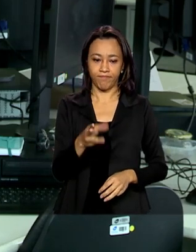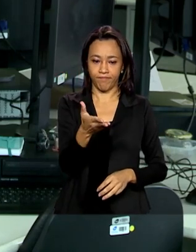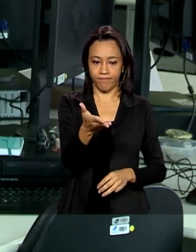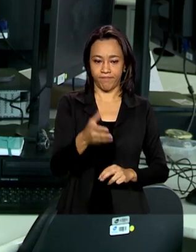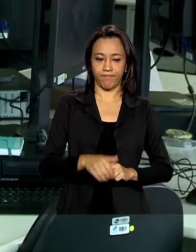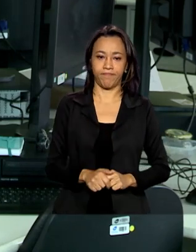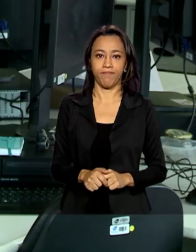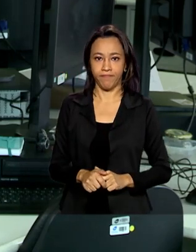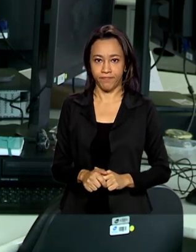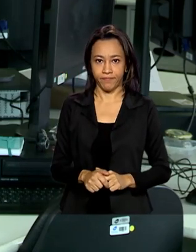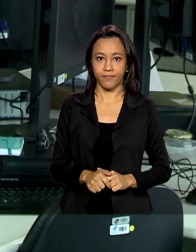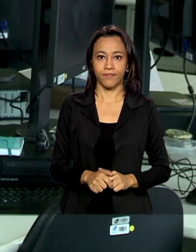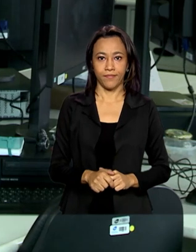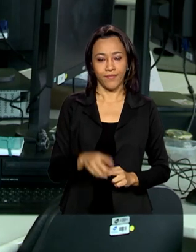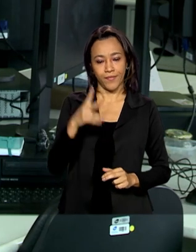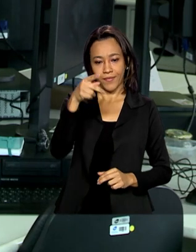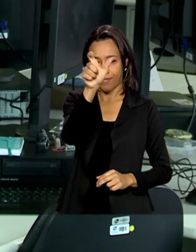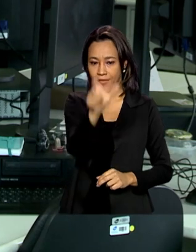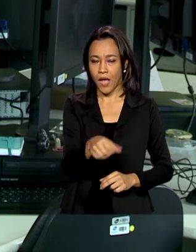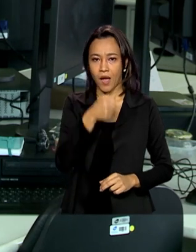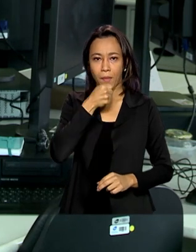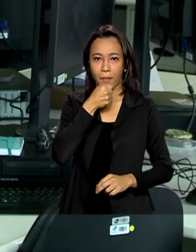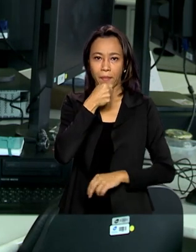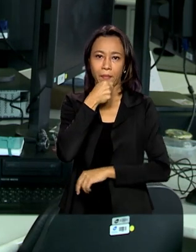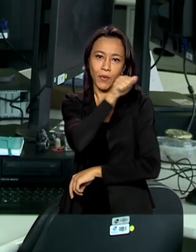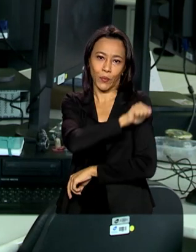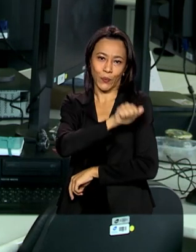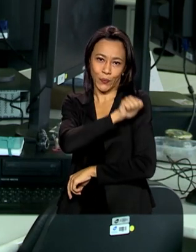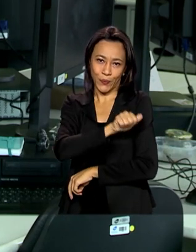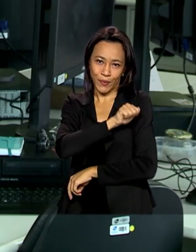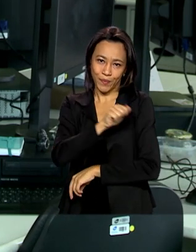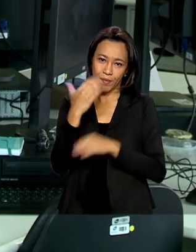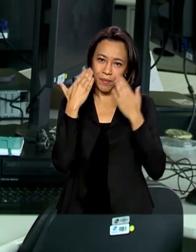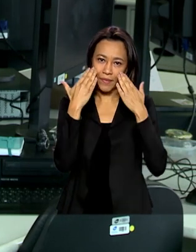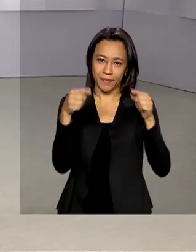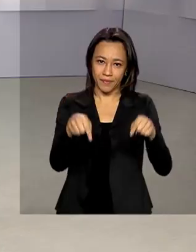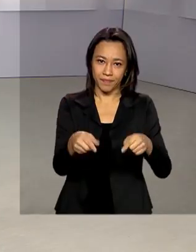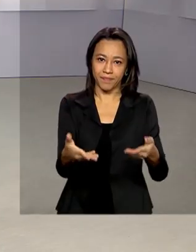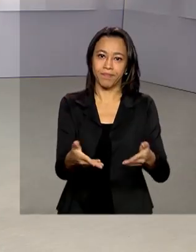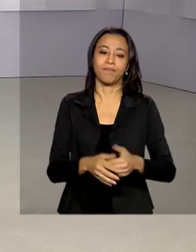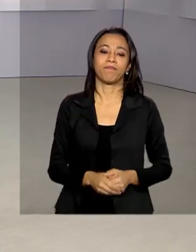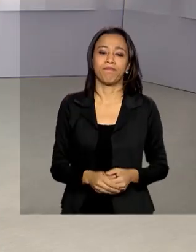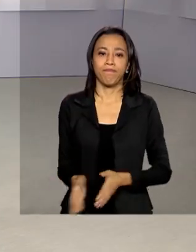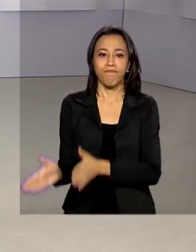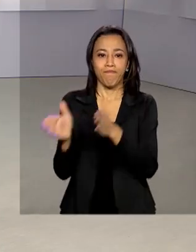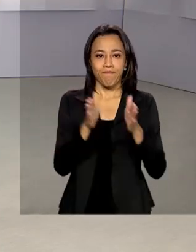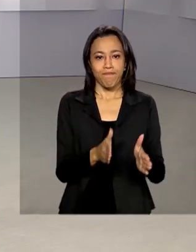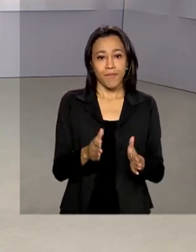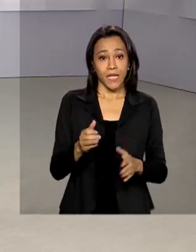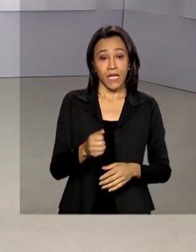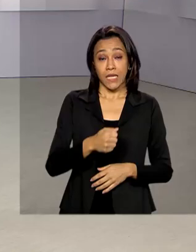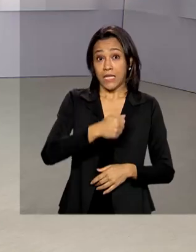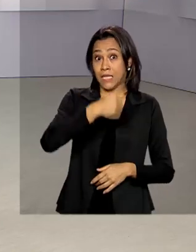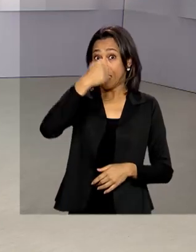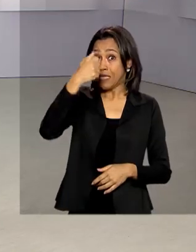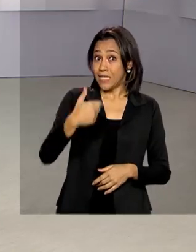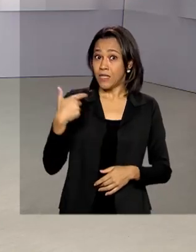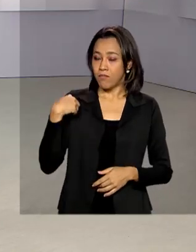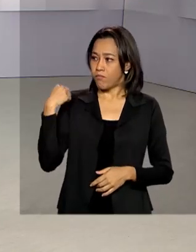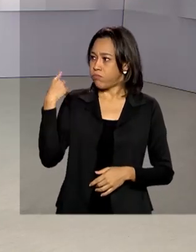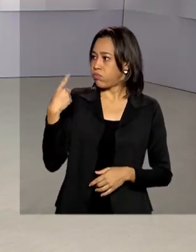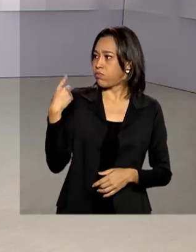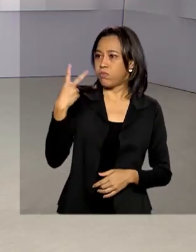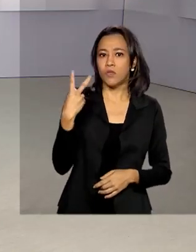.br. Do Rio de Janeiro, Cláudia Boiunga, para o governo Agora. Pelo segundo ano seguido, os